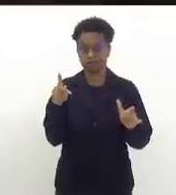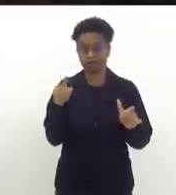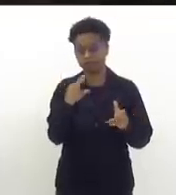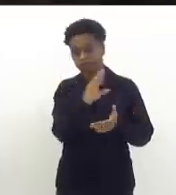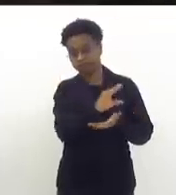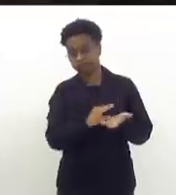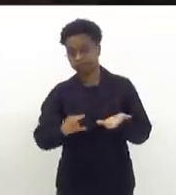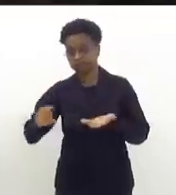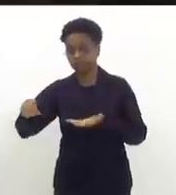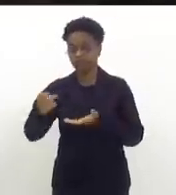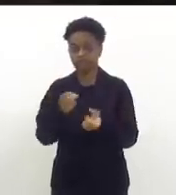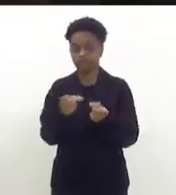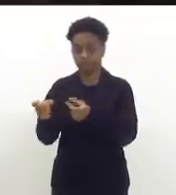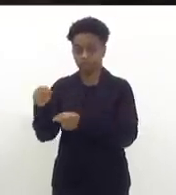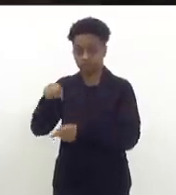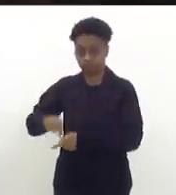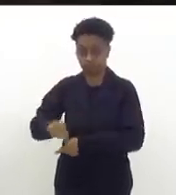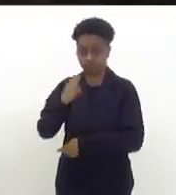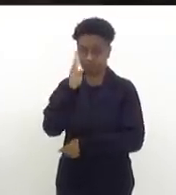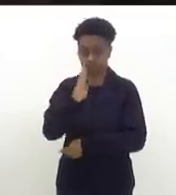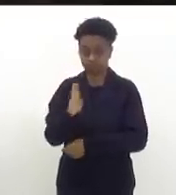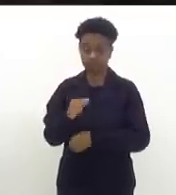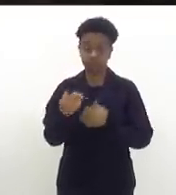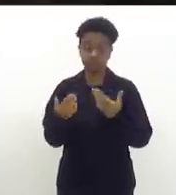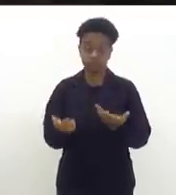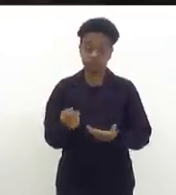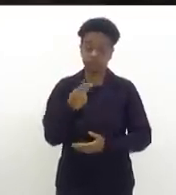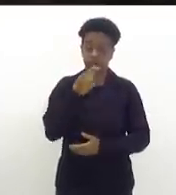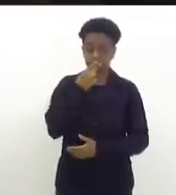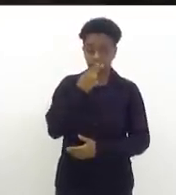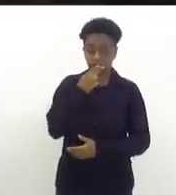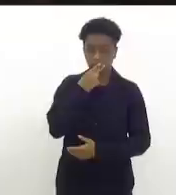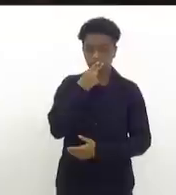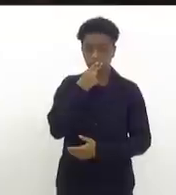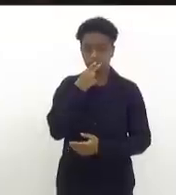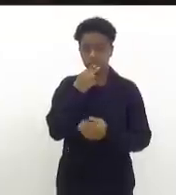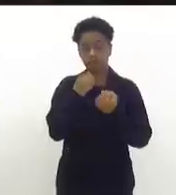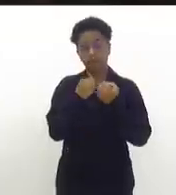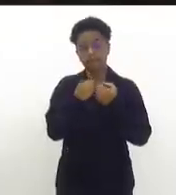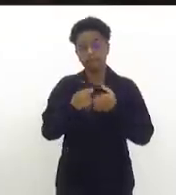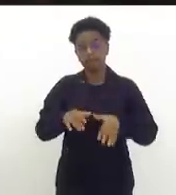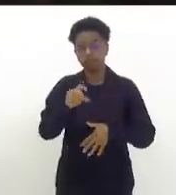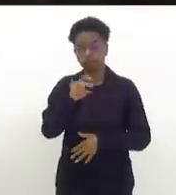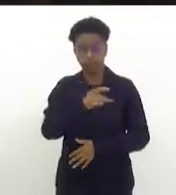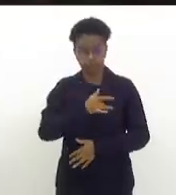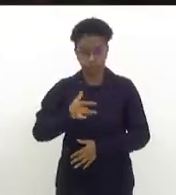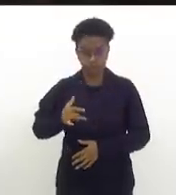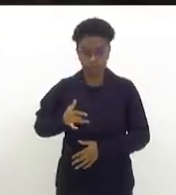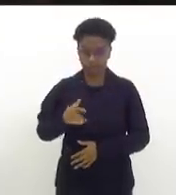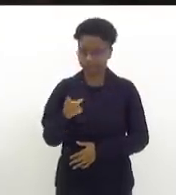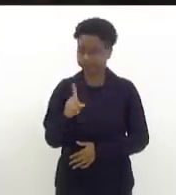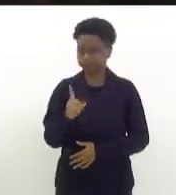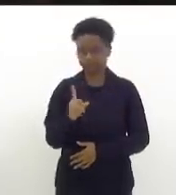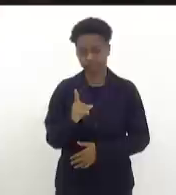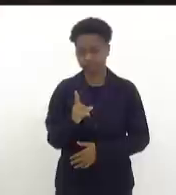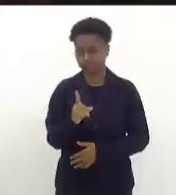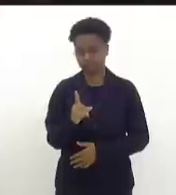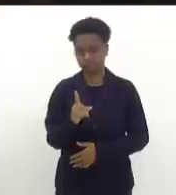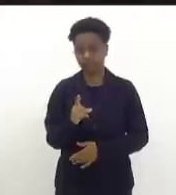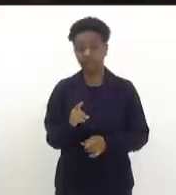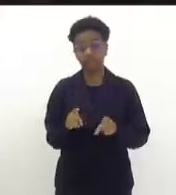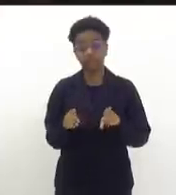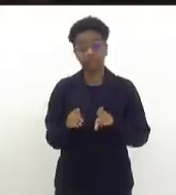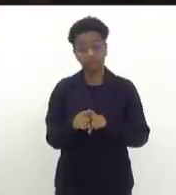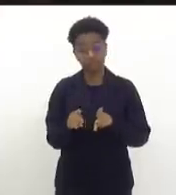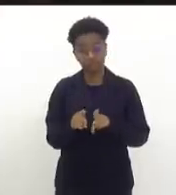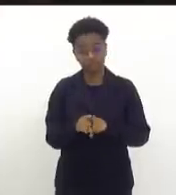e o fumo da impacto não somente na saúde traz também